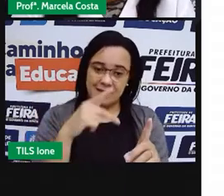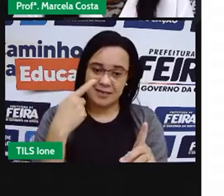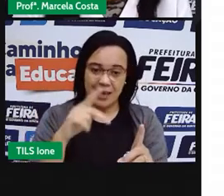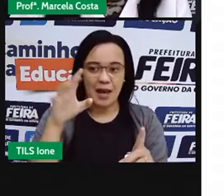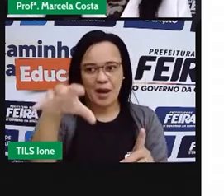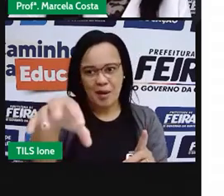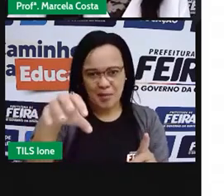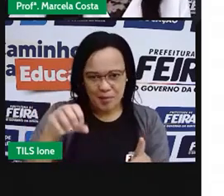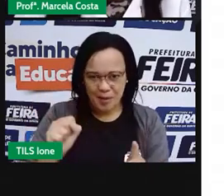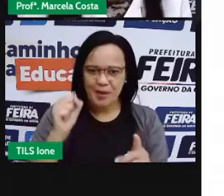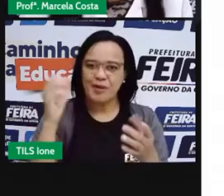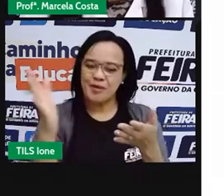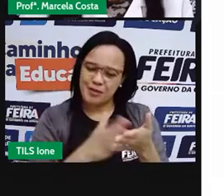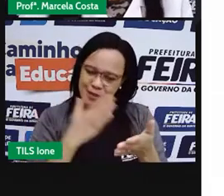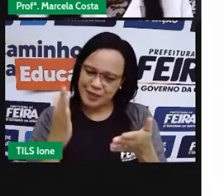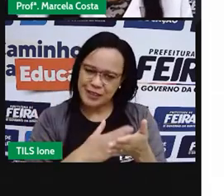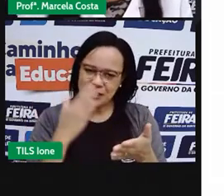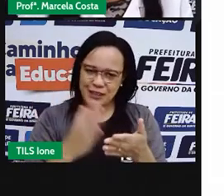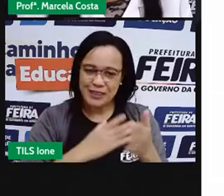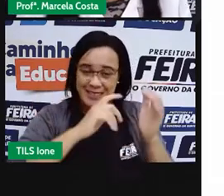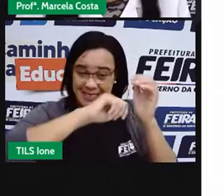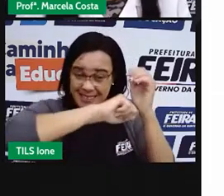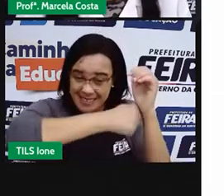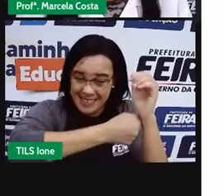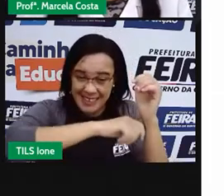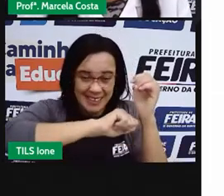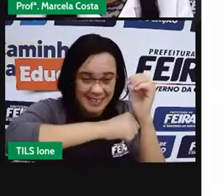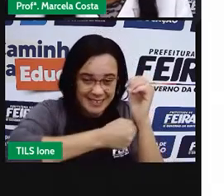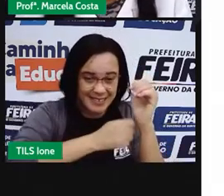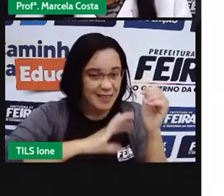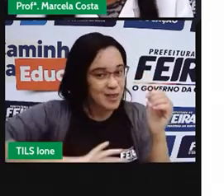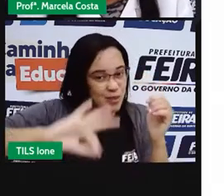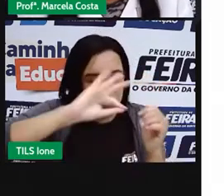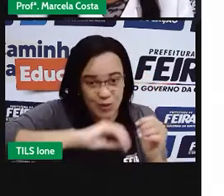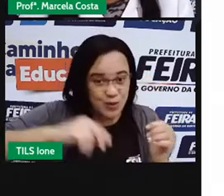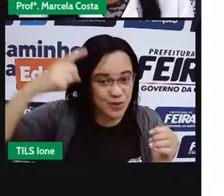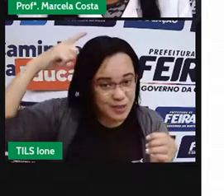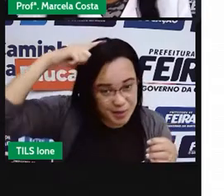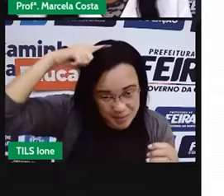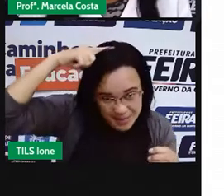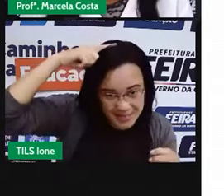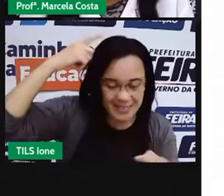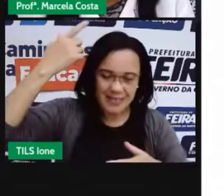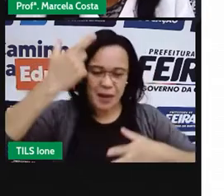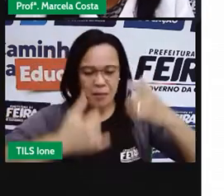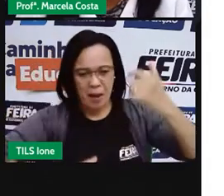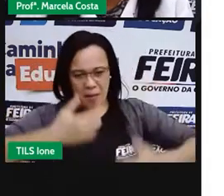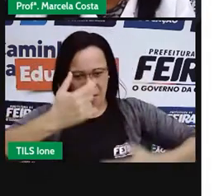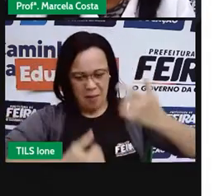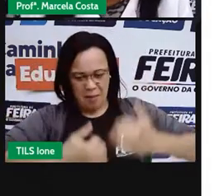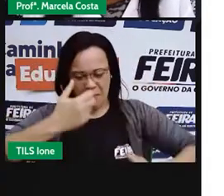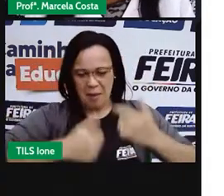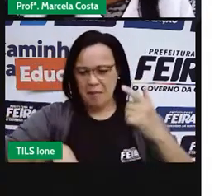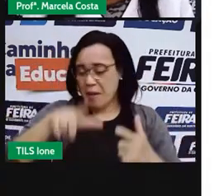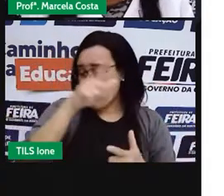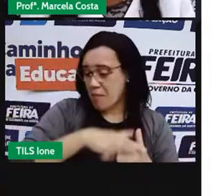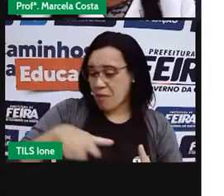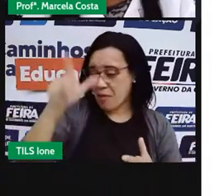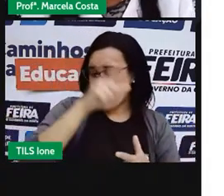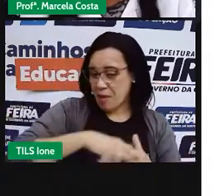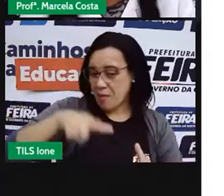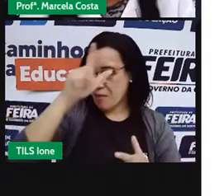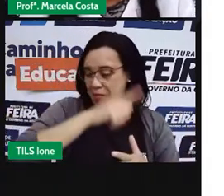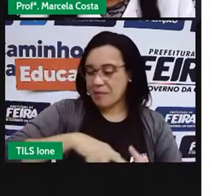os segredos dos problemas gastrointestinais e das patologias das princesas mais encantadoras